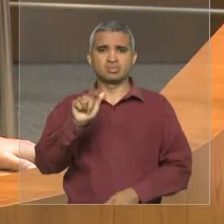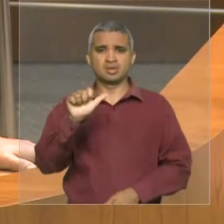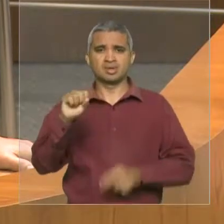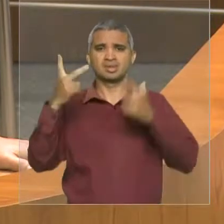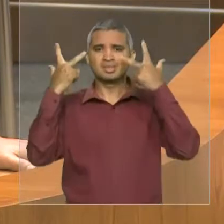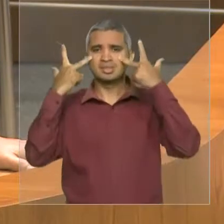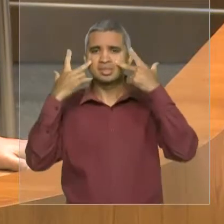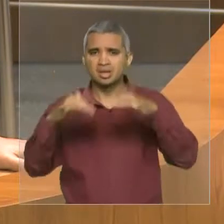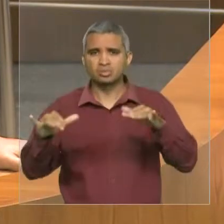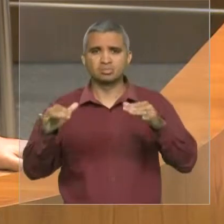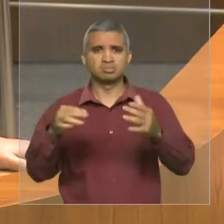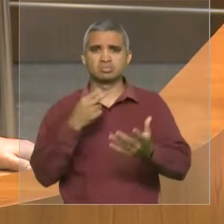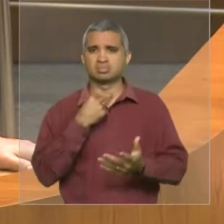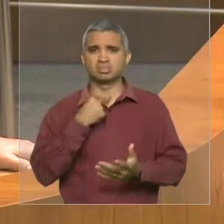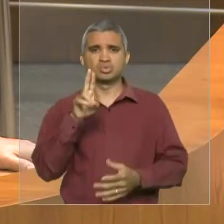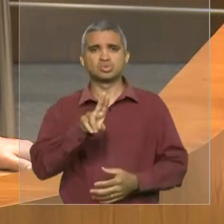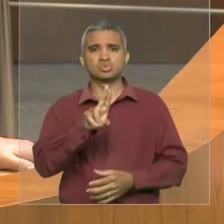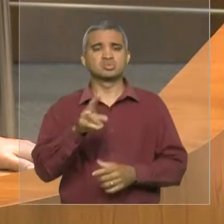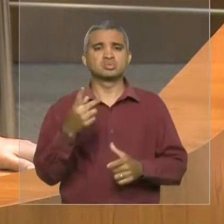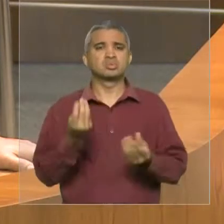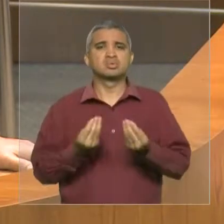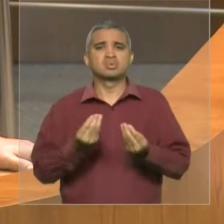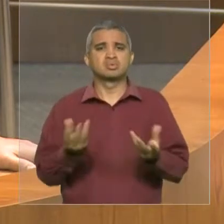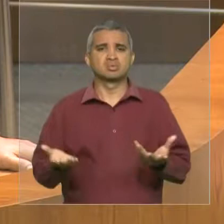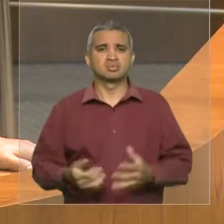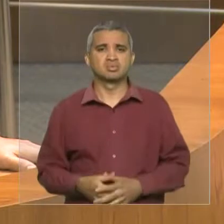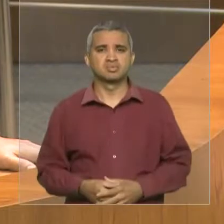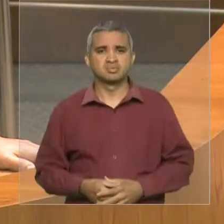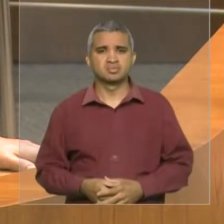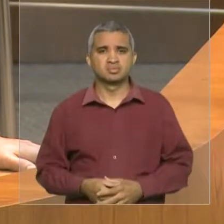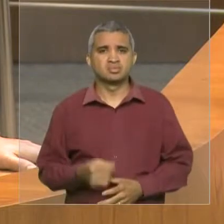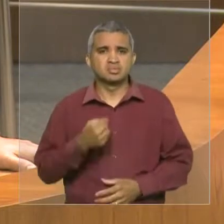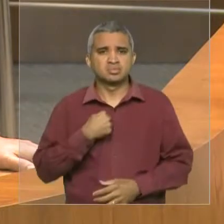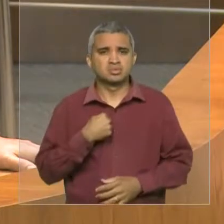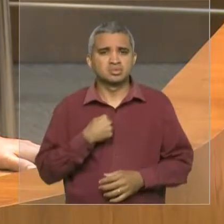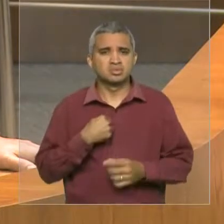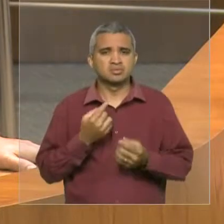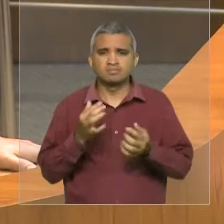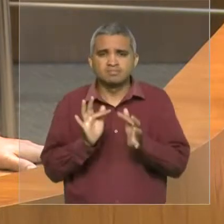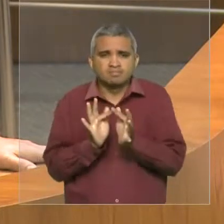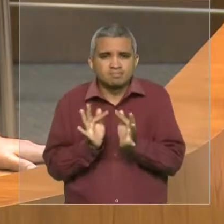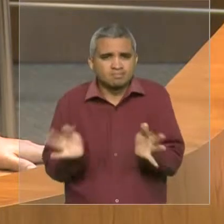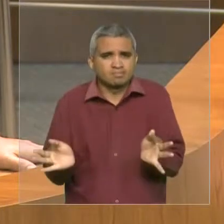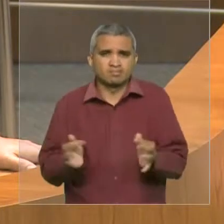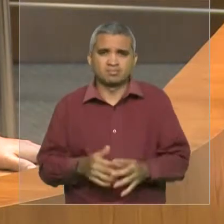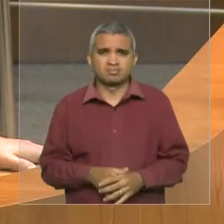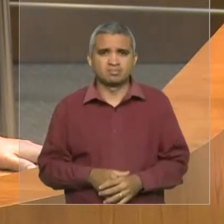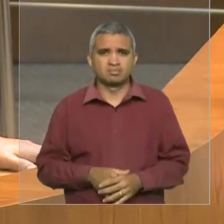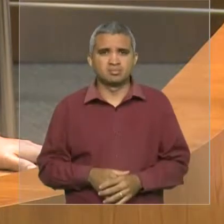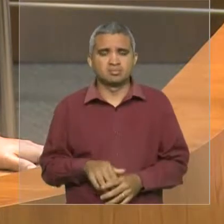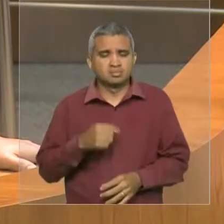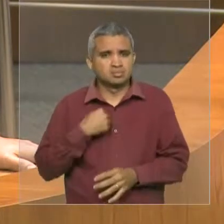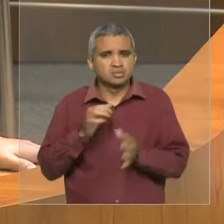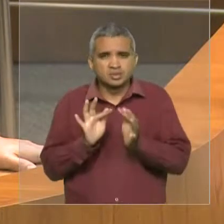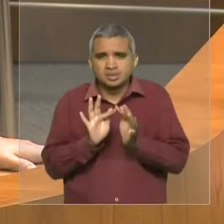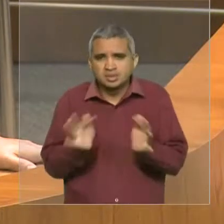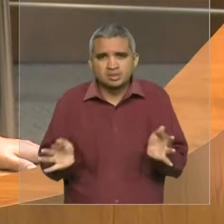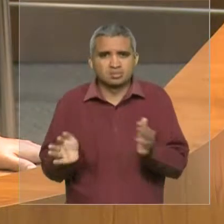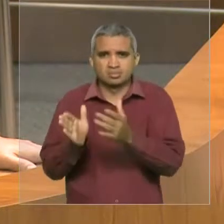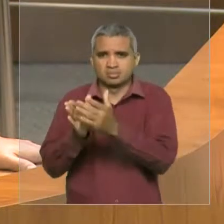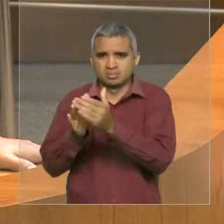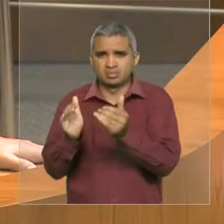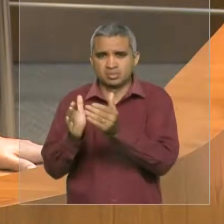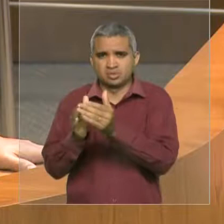isso, venho aqui de forma muito humilde e fazer realmente um apelo para